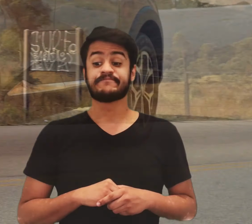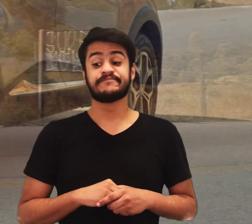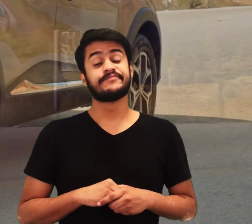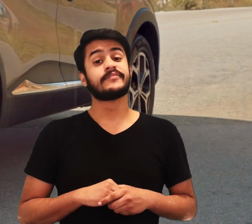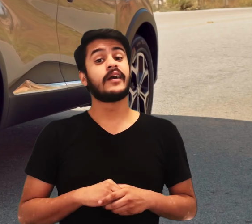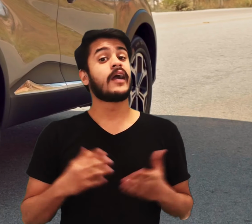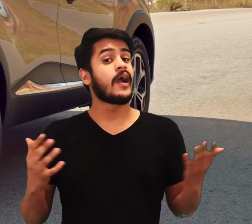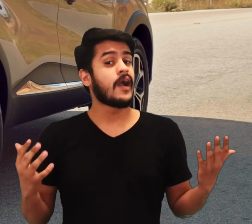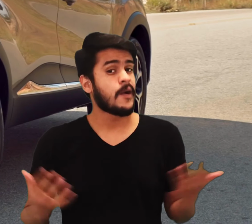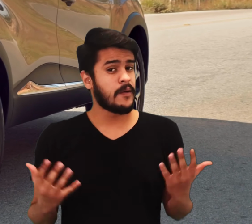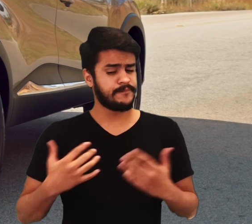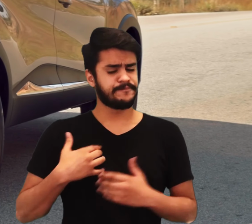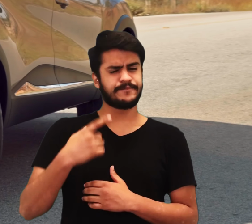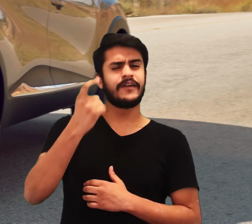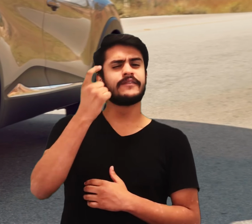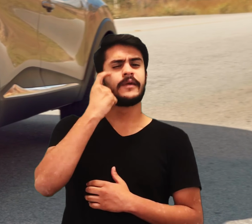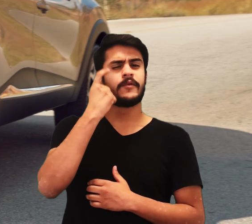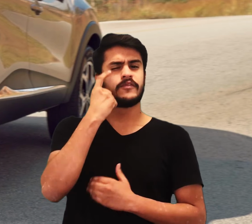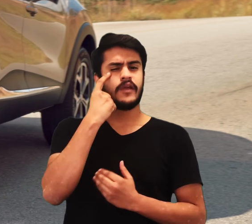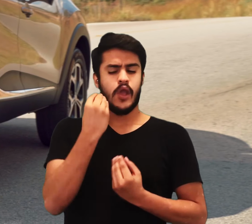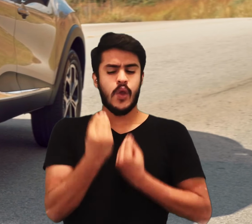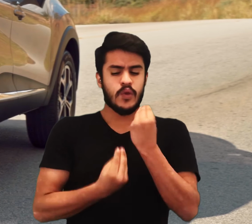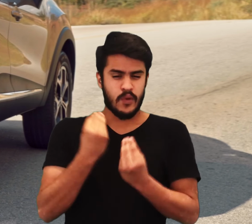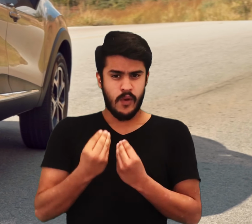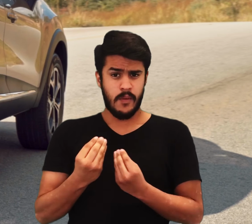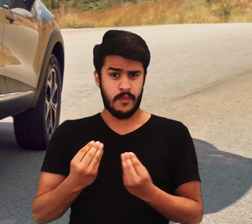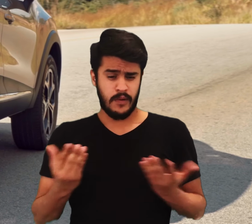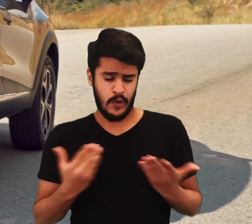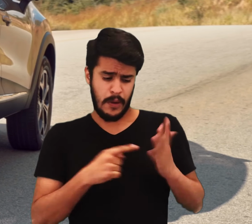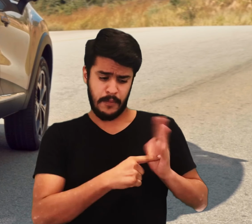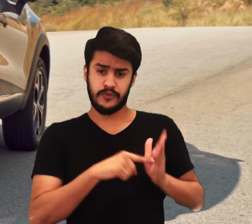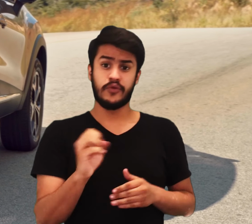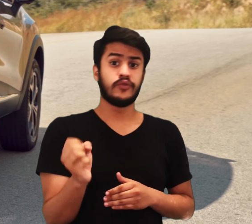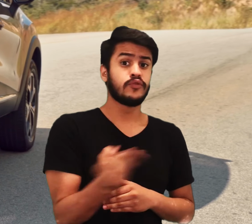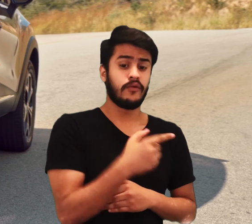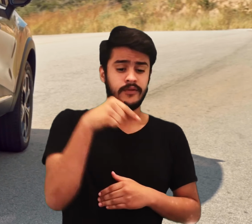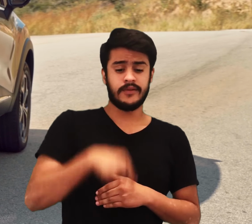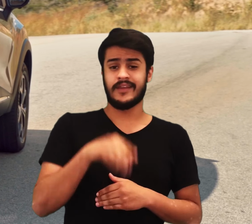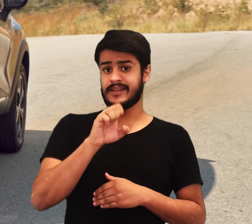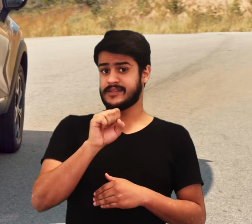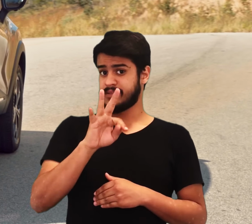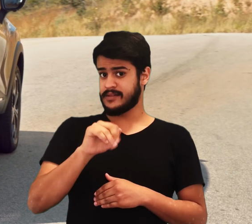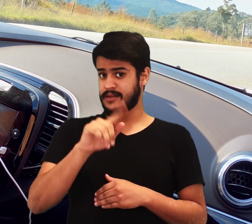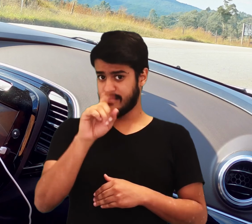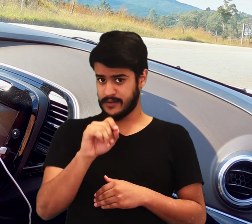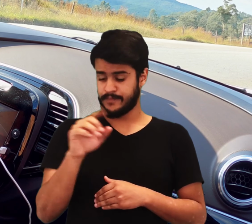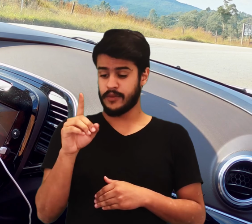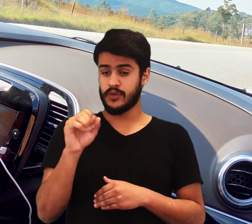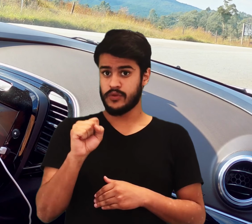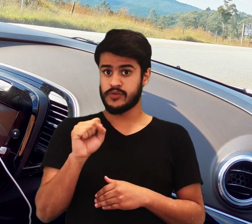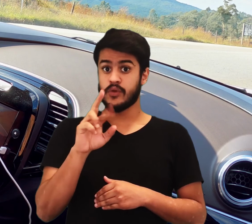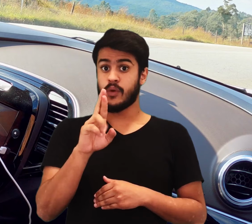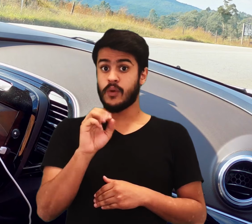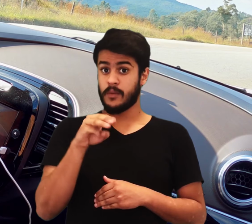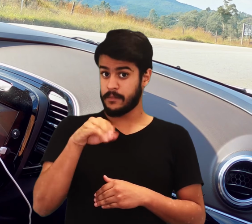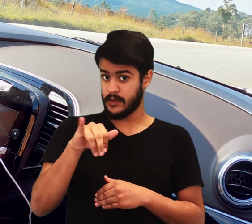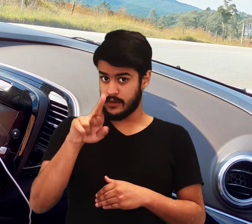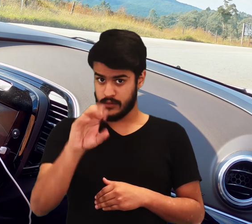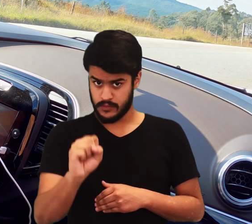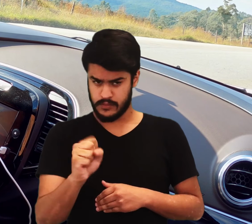Bom, vamos ver então agora como é que é a tocada do Capture com esse novo motor aqui na Estrada dos Romeros. Desliguei o controle de tração aqui para conhecer o